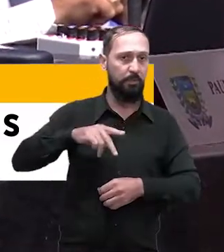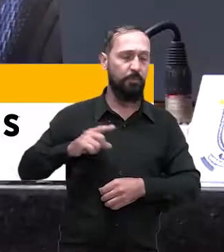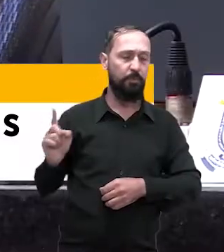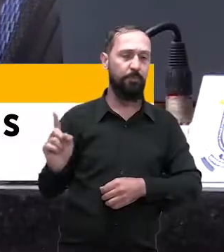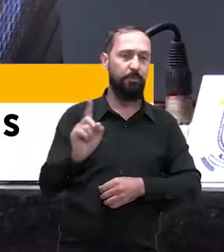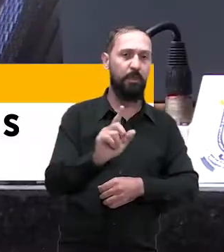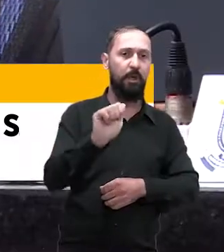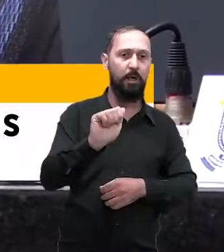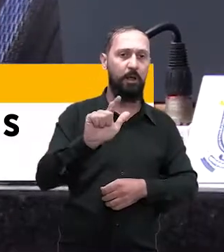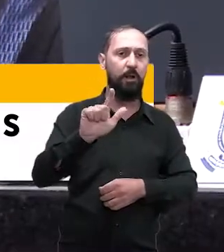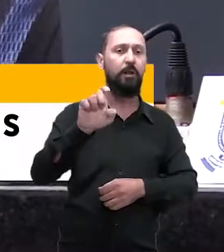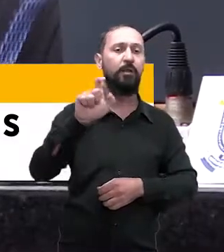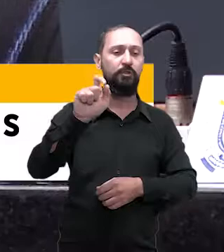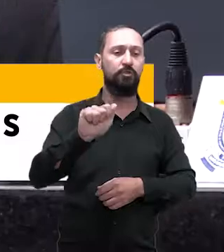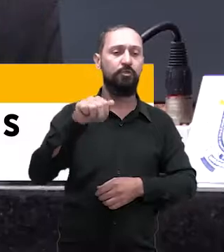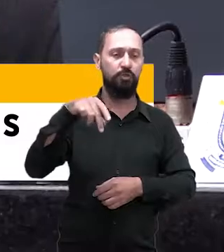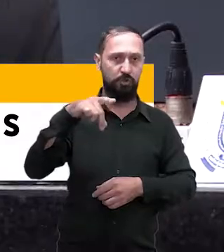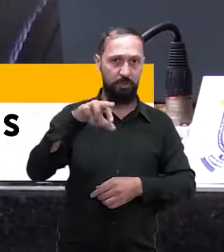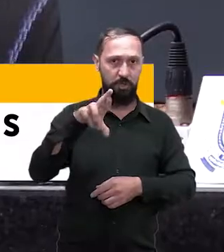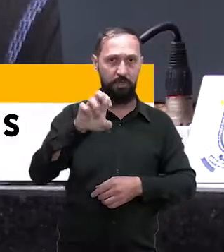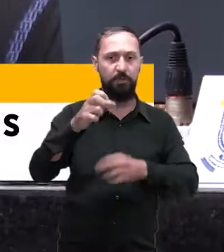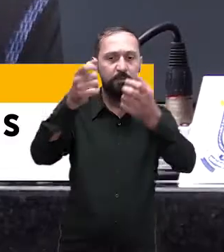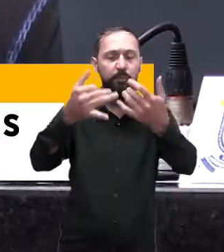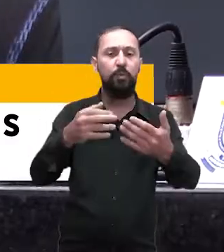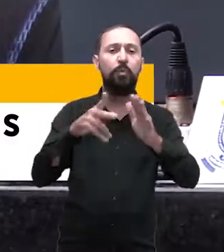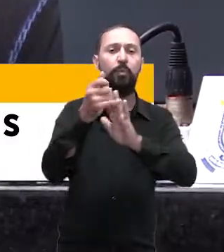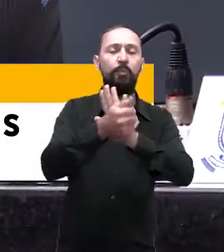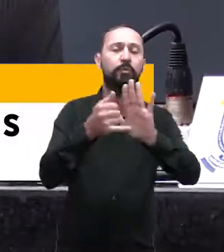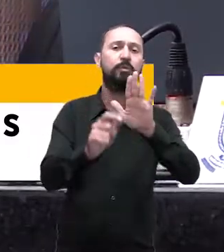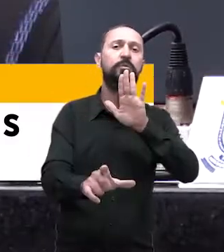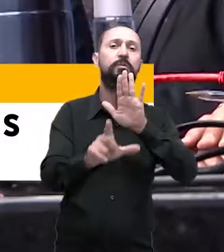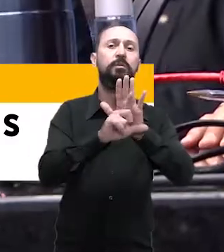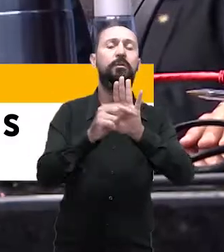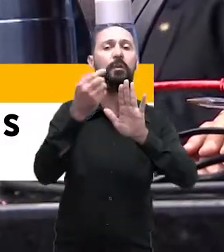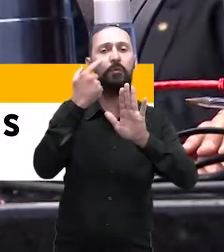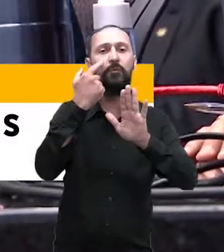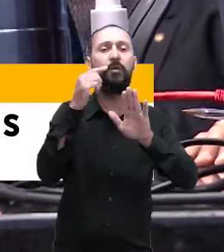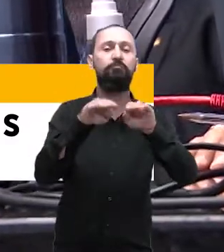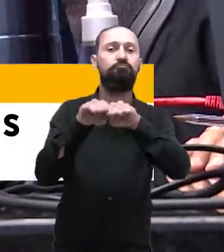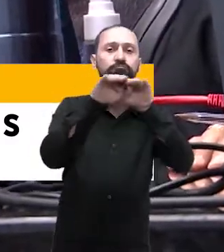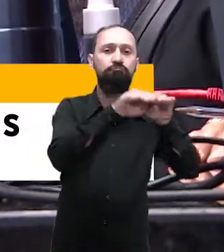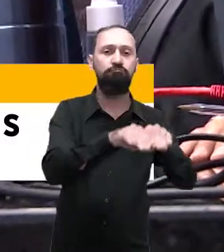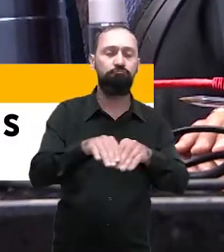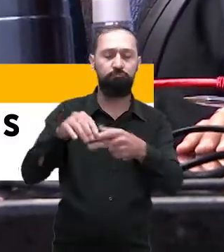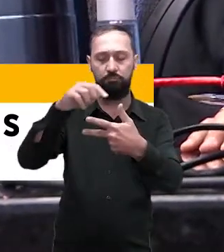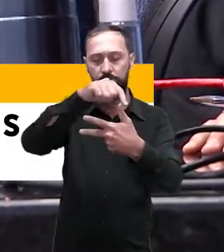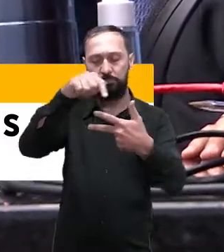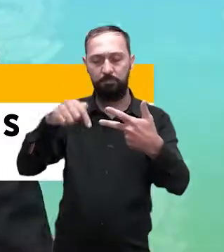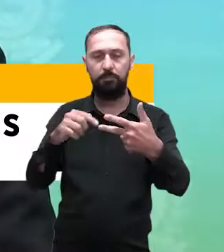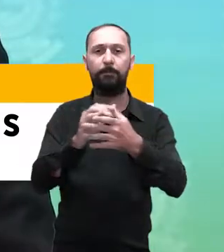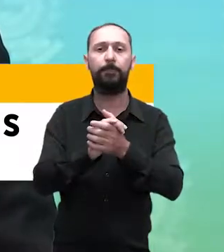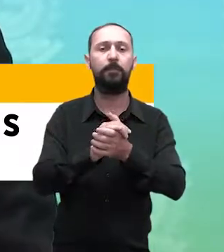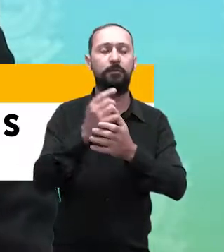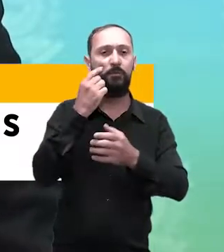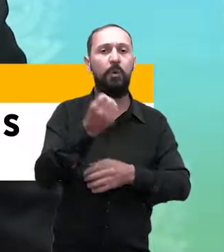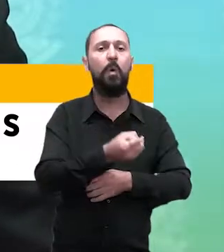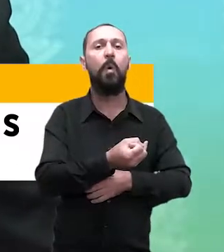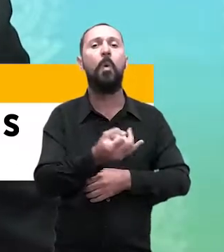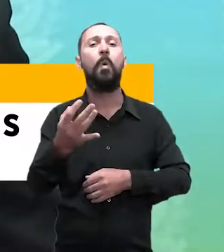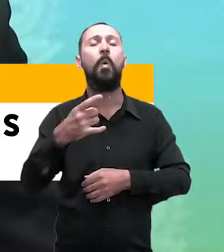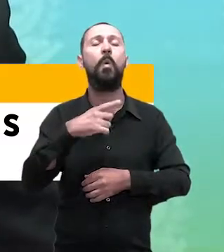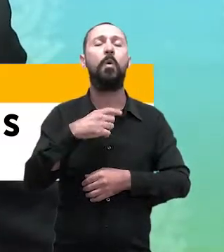Lacerda, que fez uso da palavra para explanar sobre a importância do projeto de lei que visa a paridade entre os poderes. Considerando o aumento de